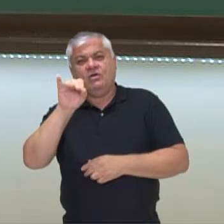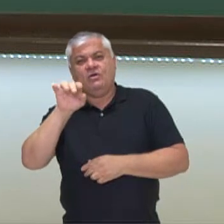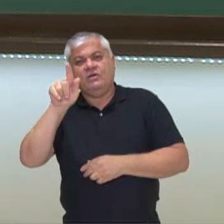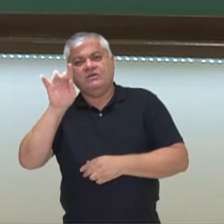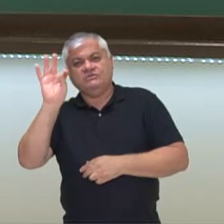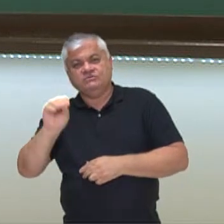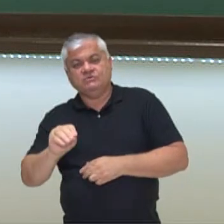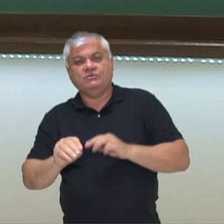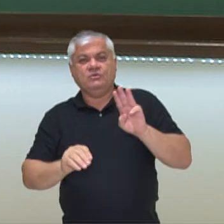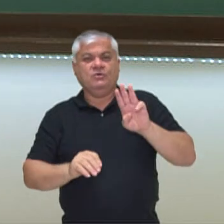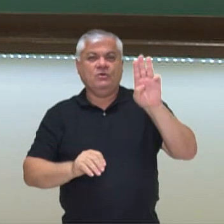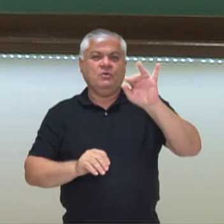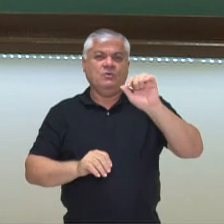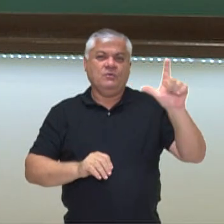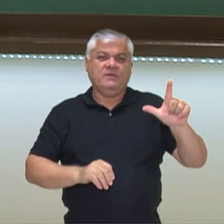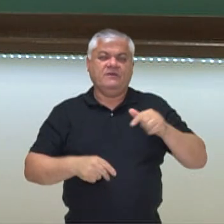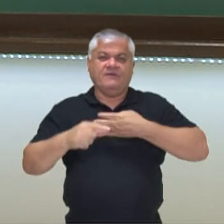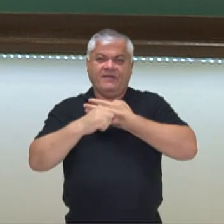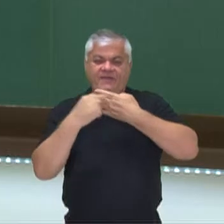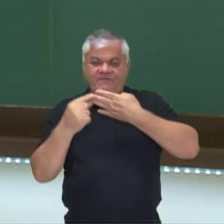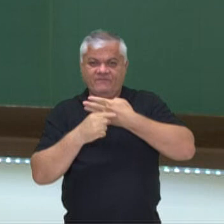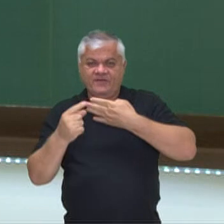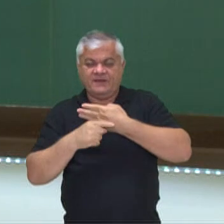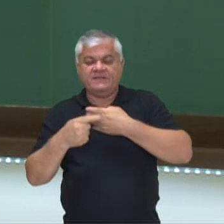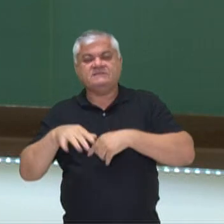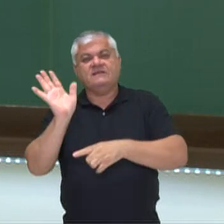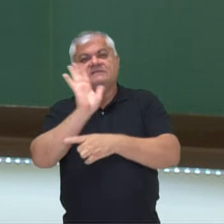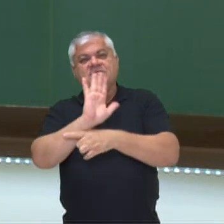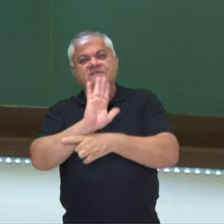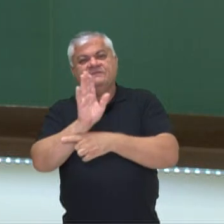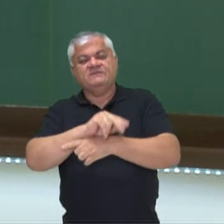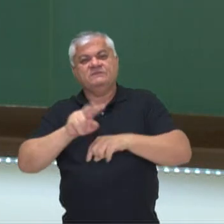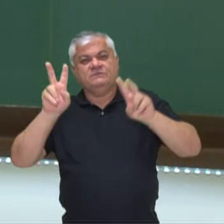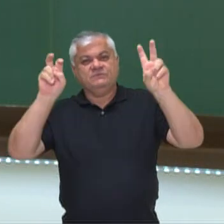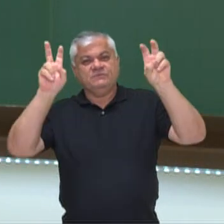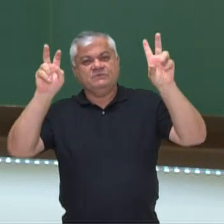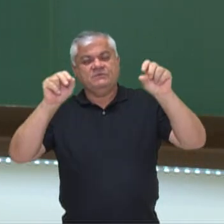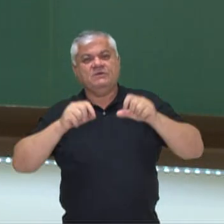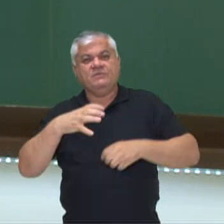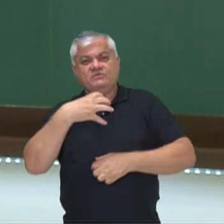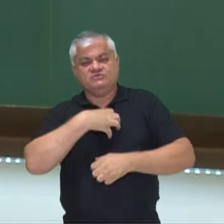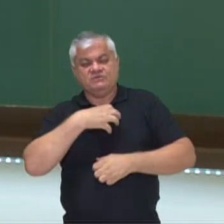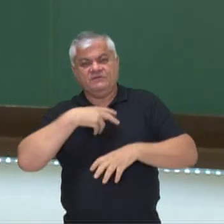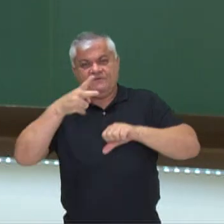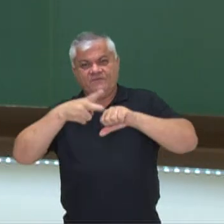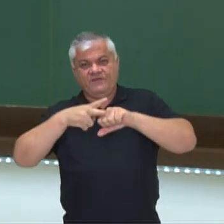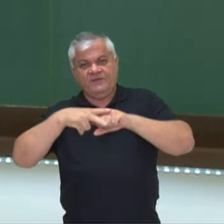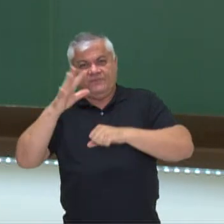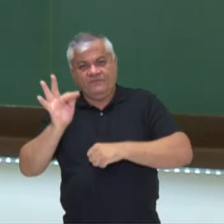will. Aqui vão as referências e nesse vídeo nós falamos sobre as formas verbais do